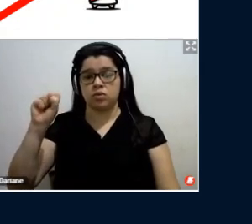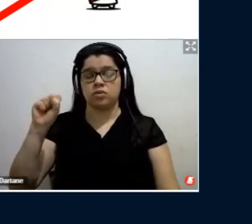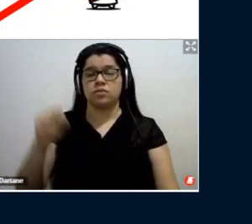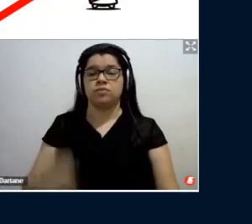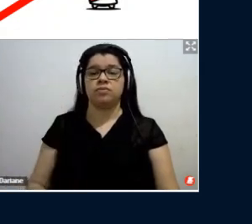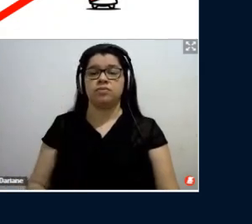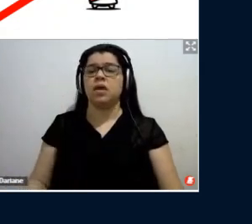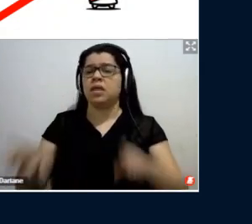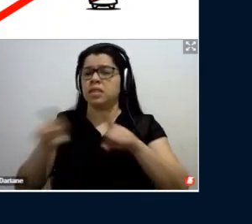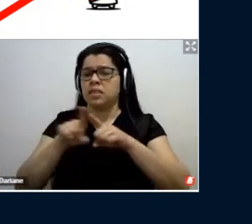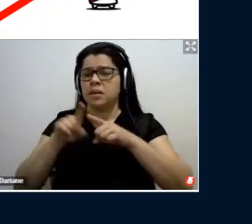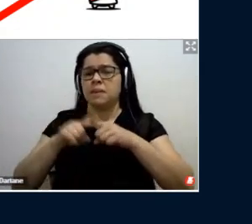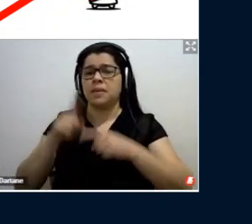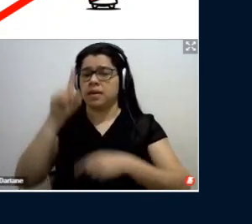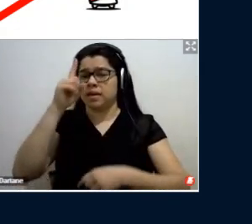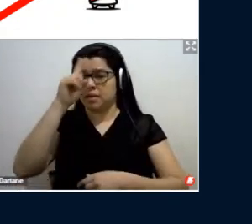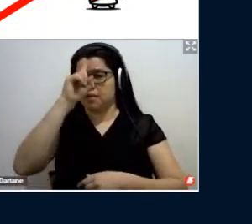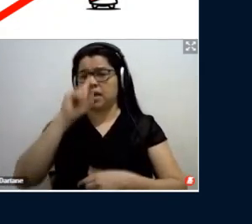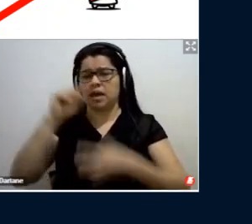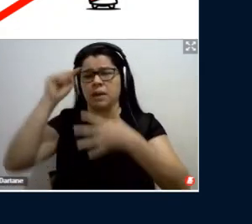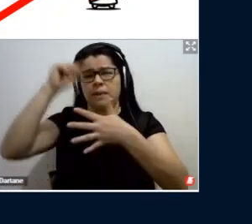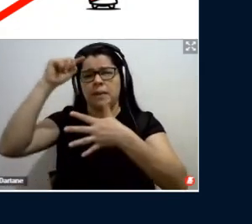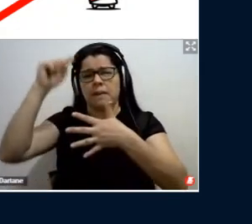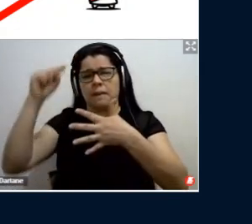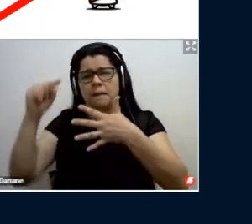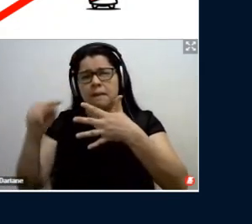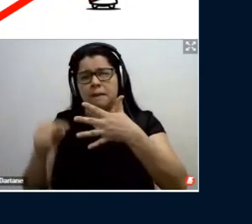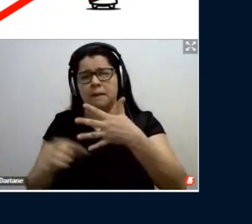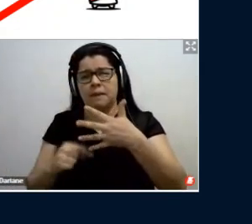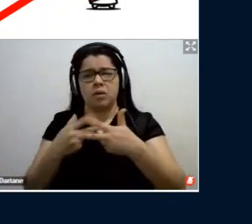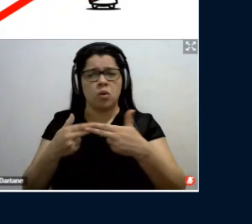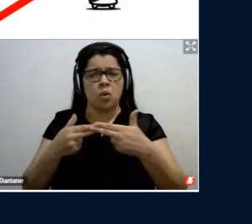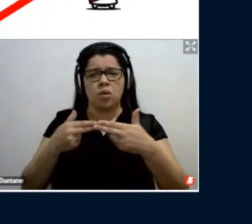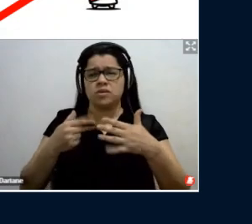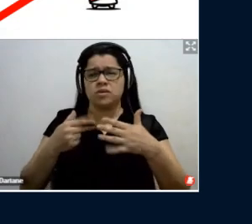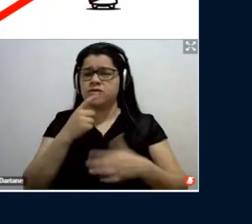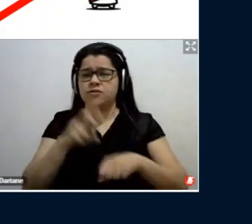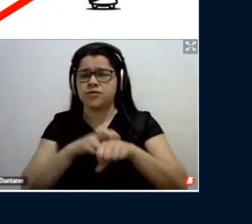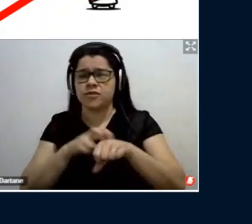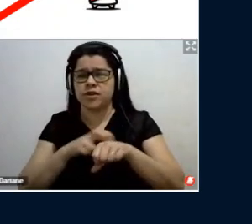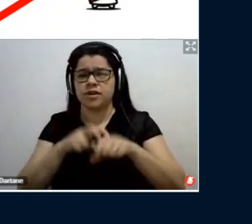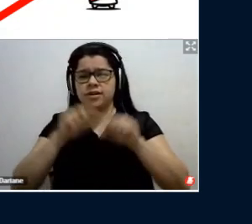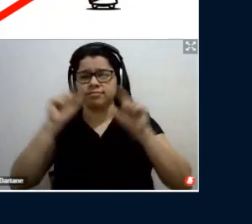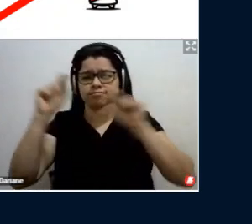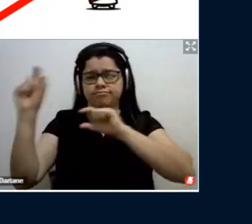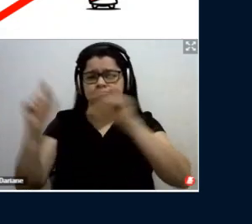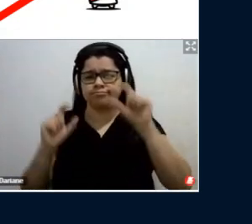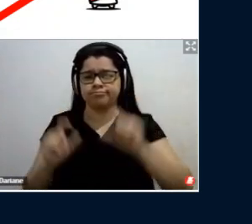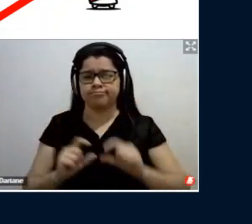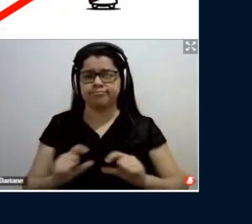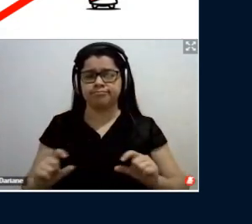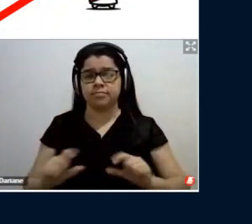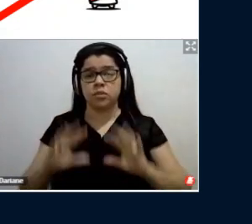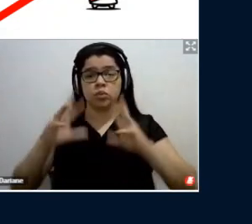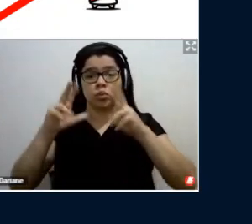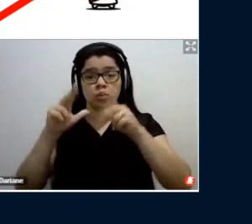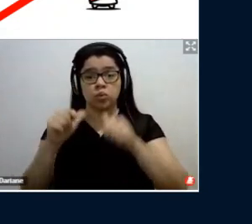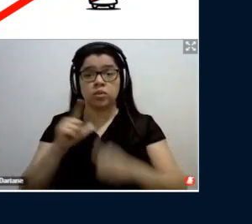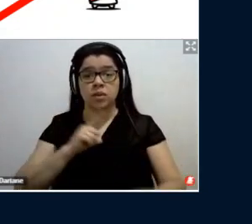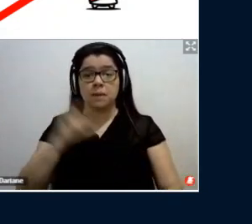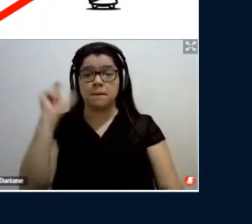são várias as funções que são desempenhadas pelas palavras que aparecem